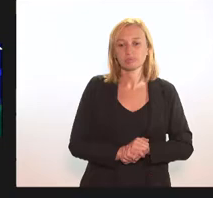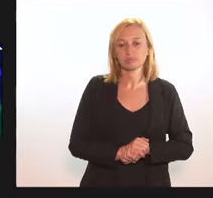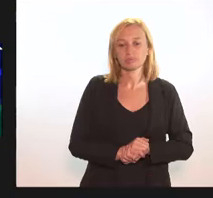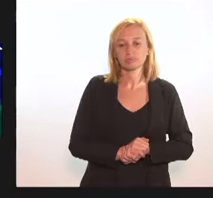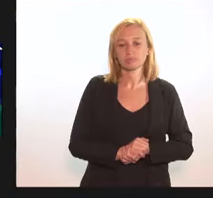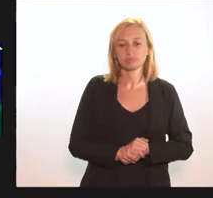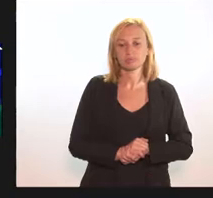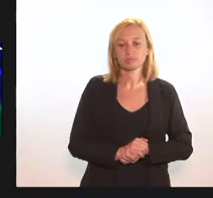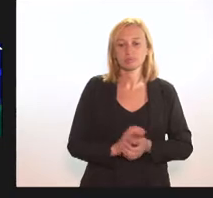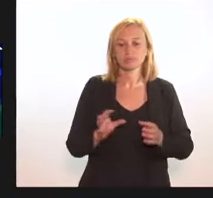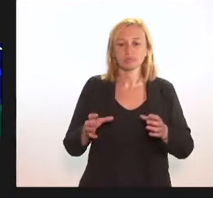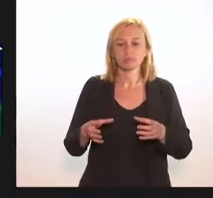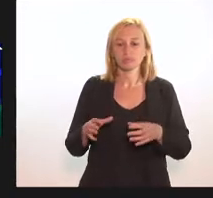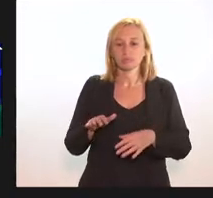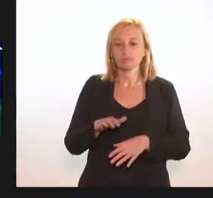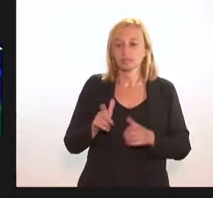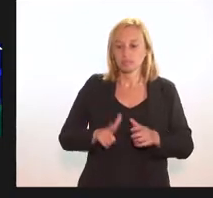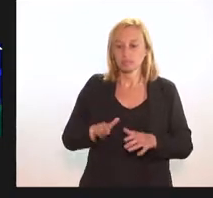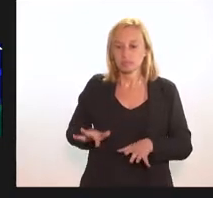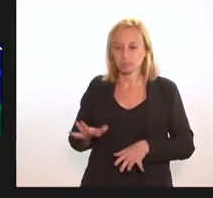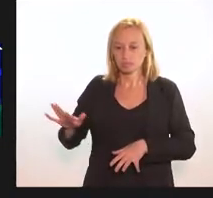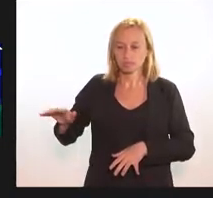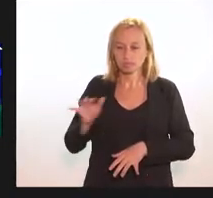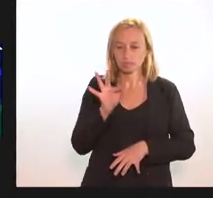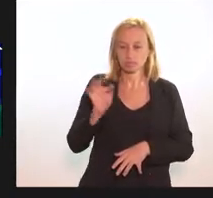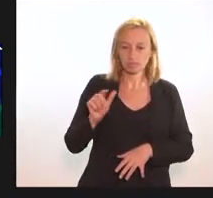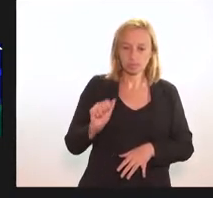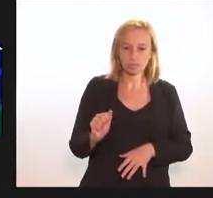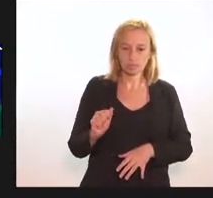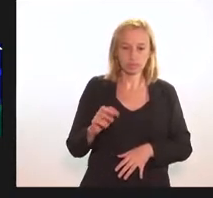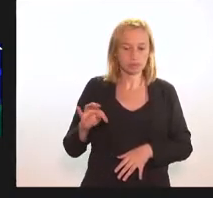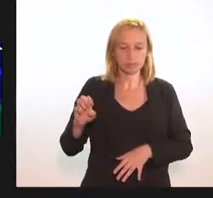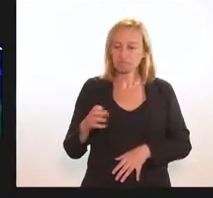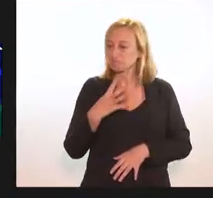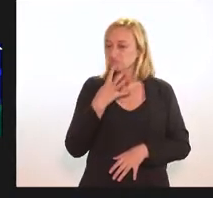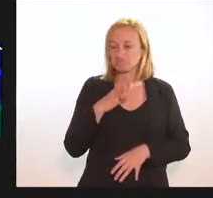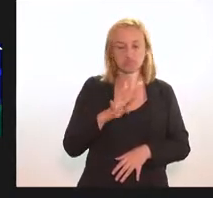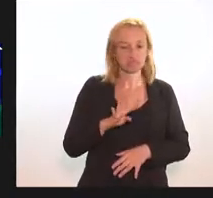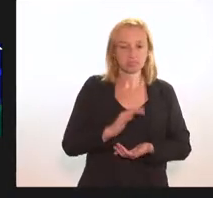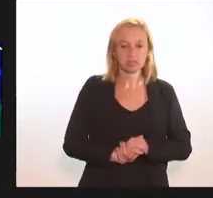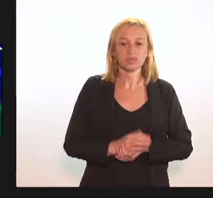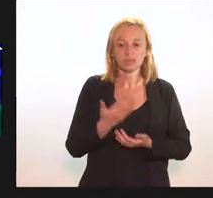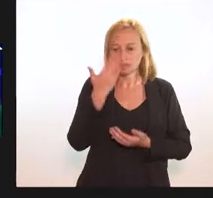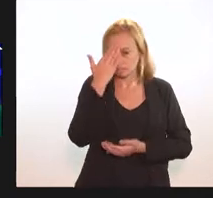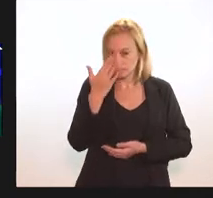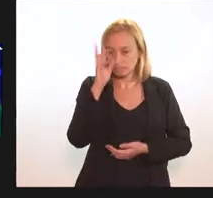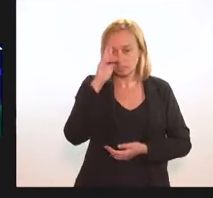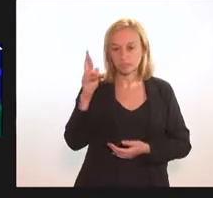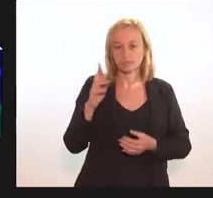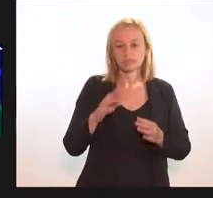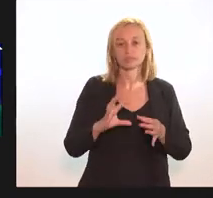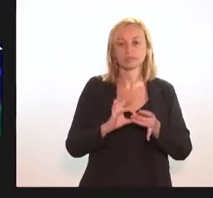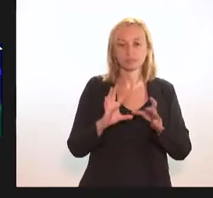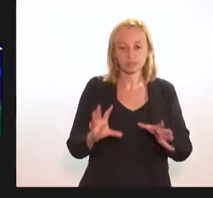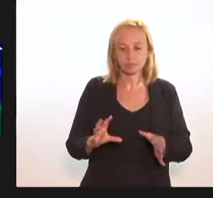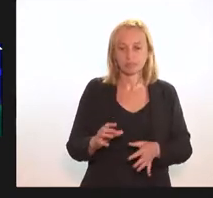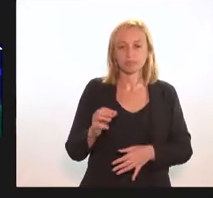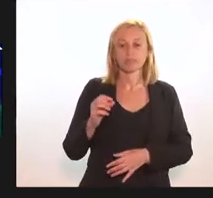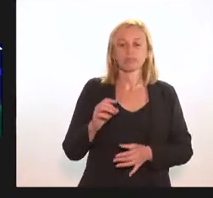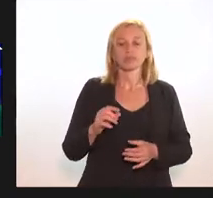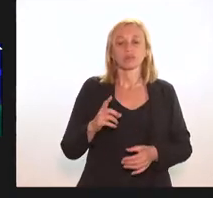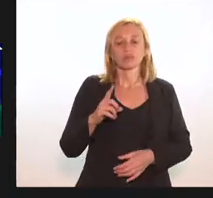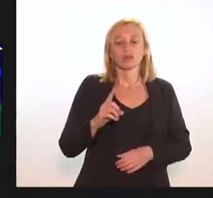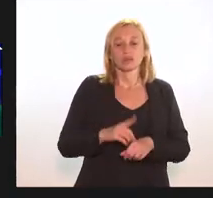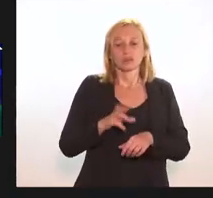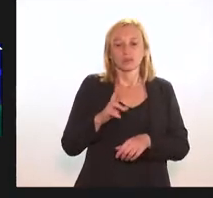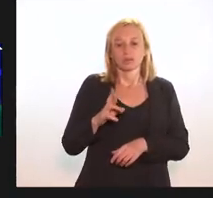das comunidades de favela periférica do Zona Oeste não tem esse conhecimento. Então, eu queria agradecer ao senhor que abriu a porta para que a doutora Eli possa dar